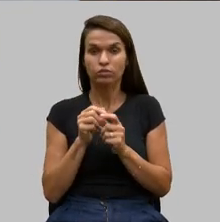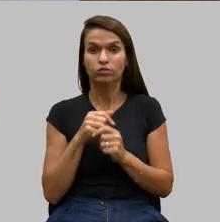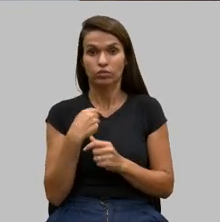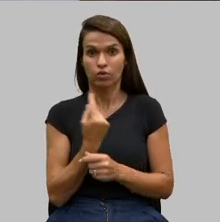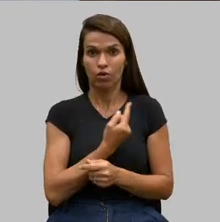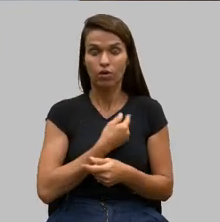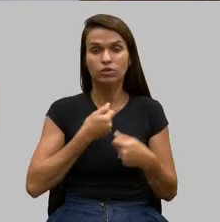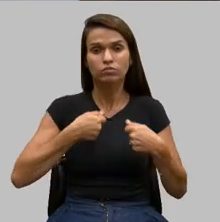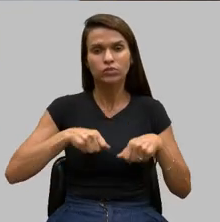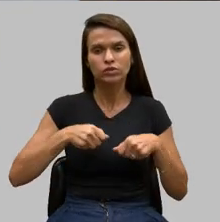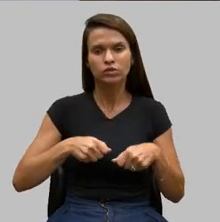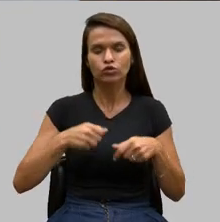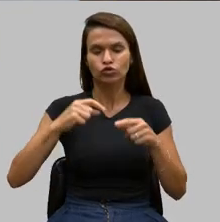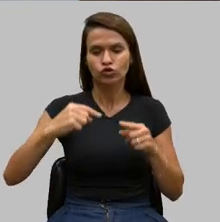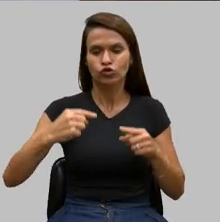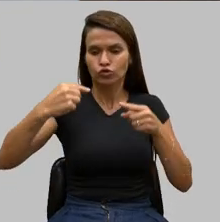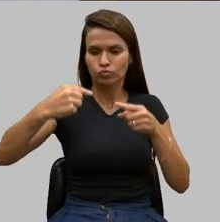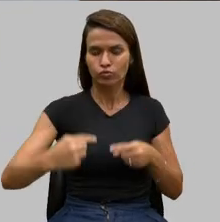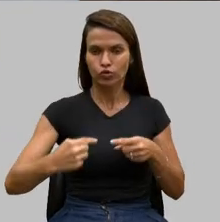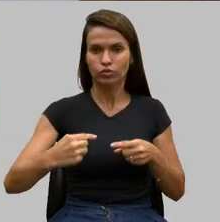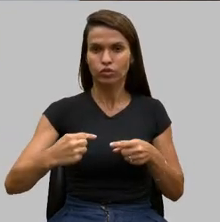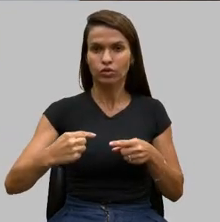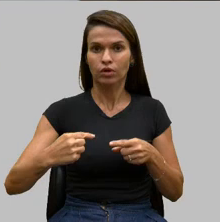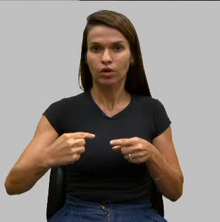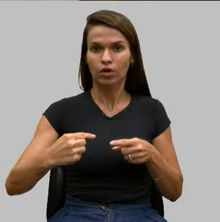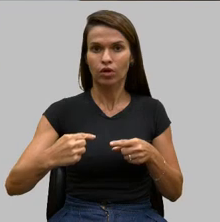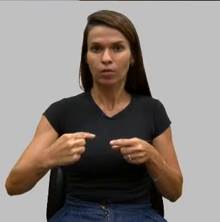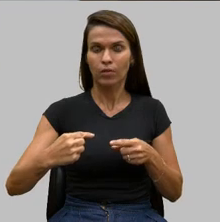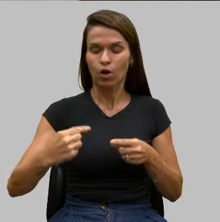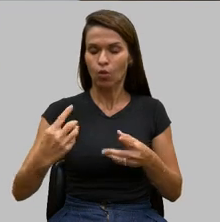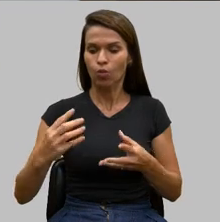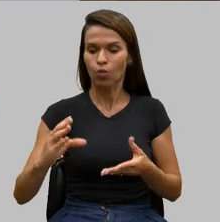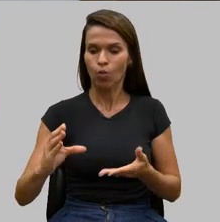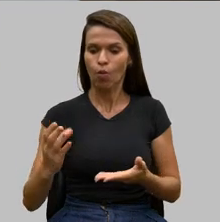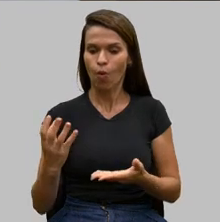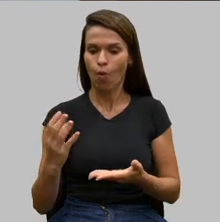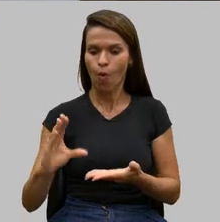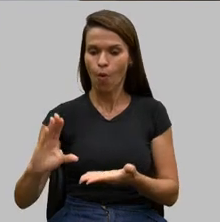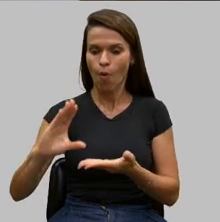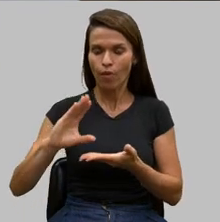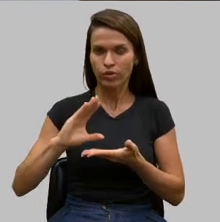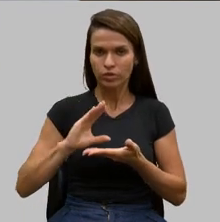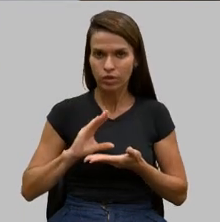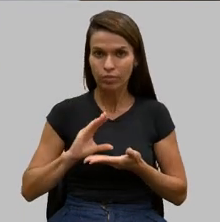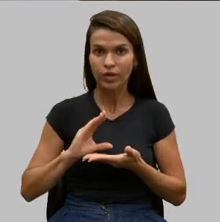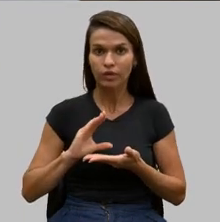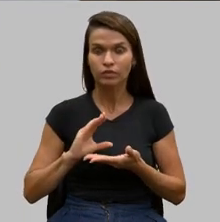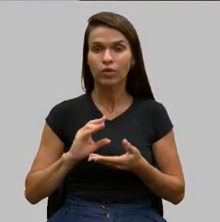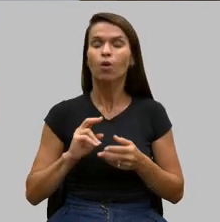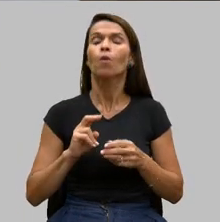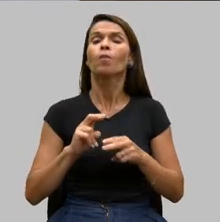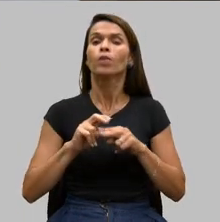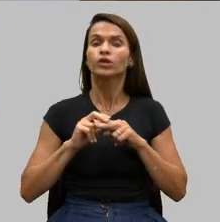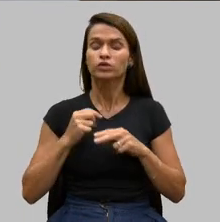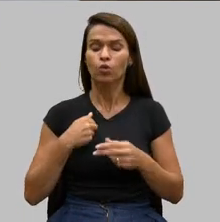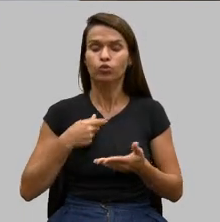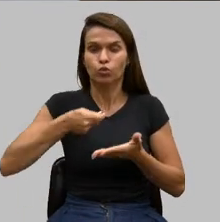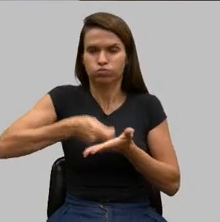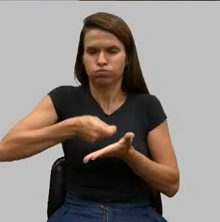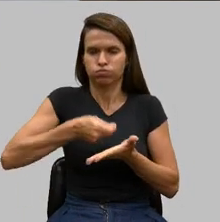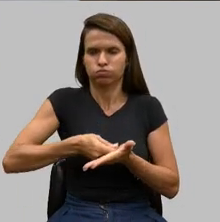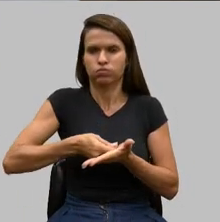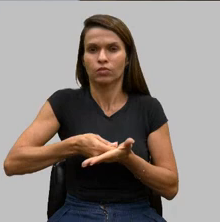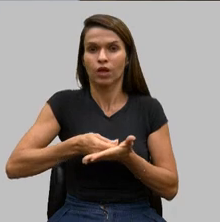fazer disputa pelo orçamento precisa constar e é por isso que eu tô sendo muito duro na fala na